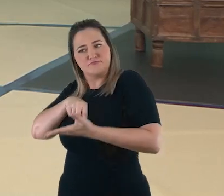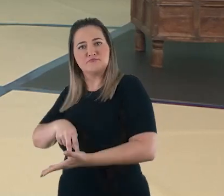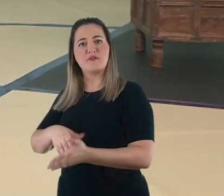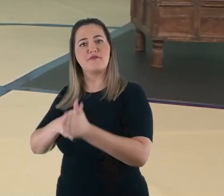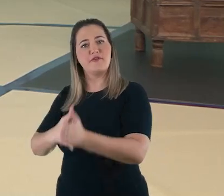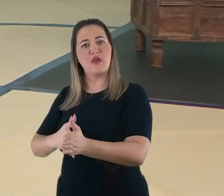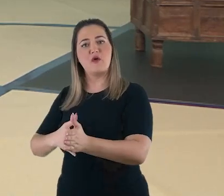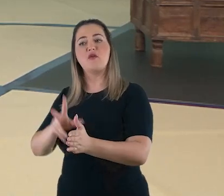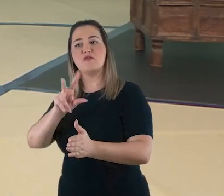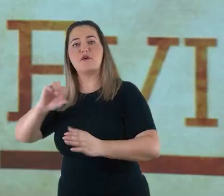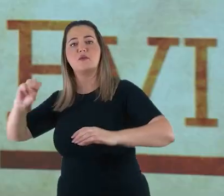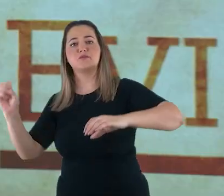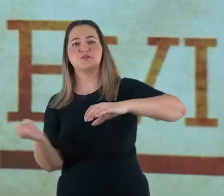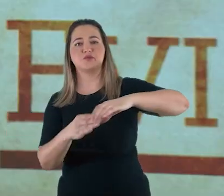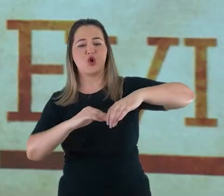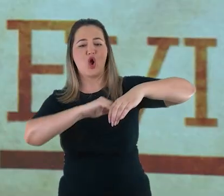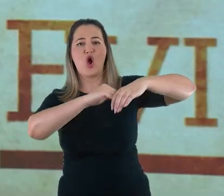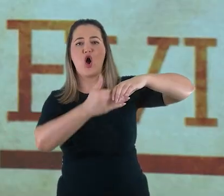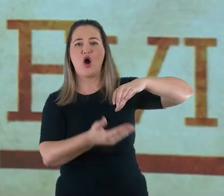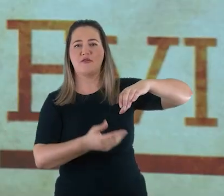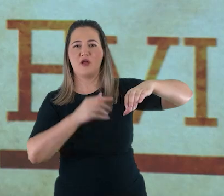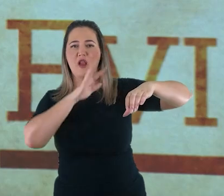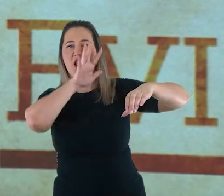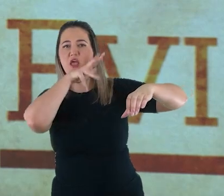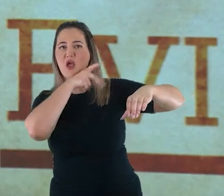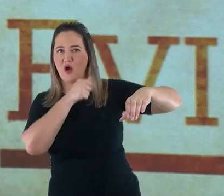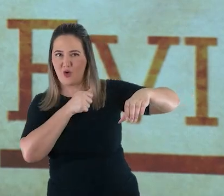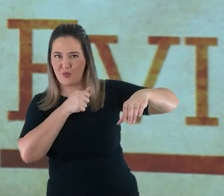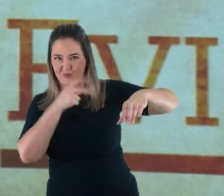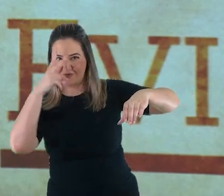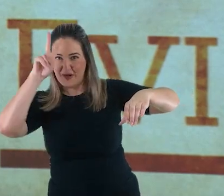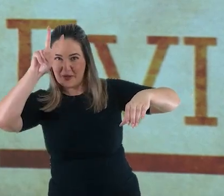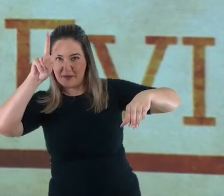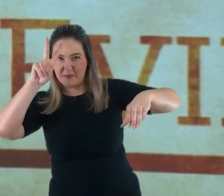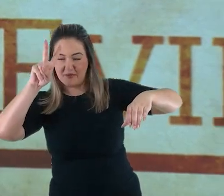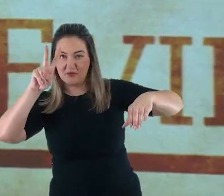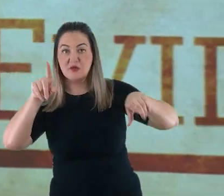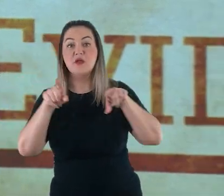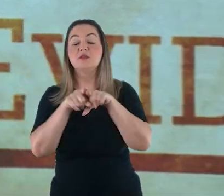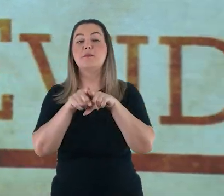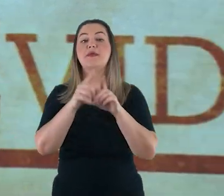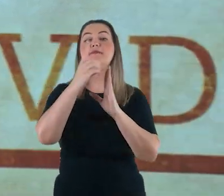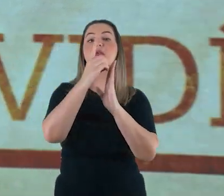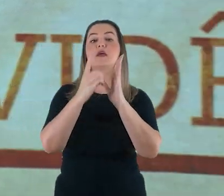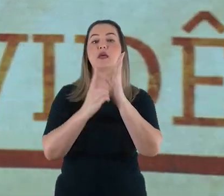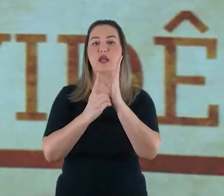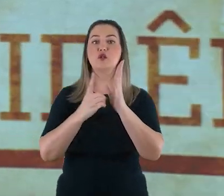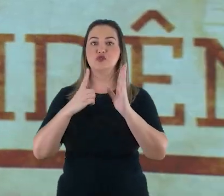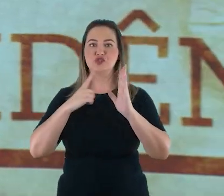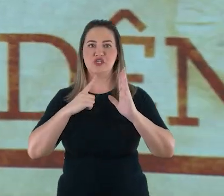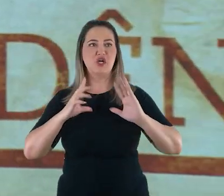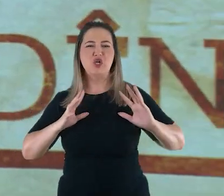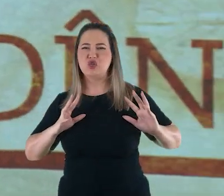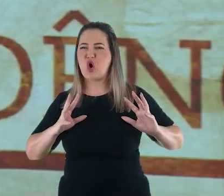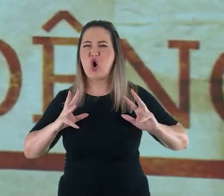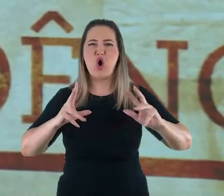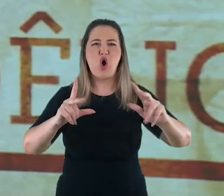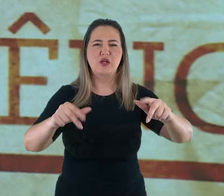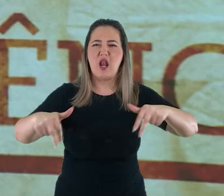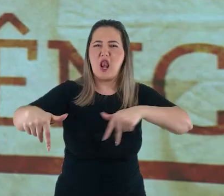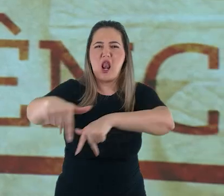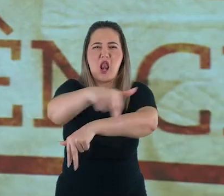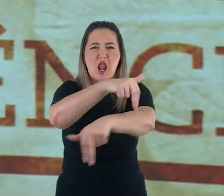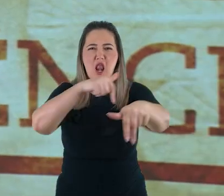dos leões. Ademais, o decreto não impunha que todos deveriam comparecer indistintamente, mas